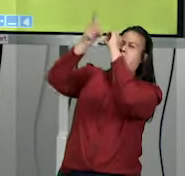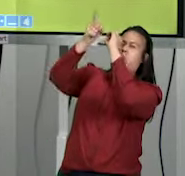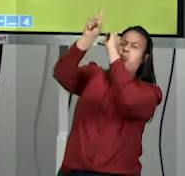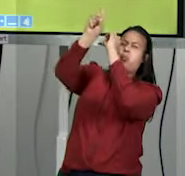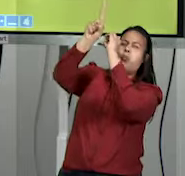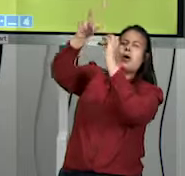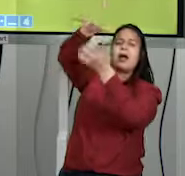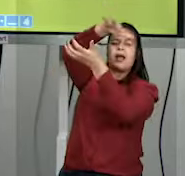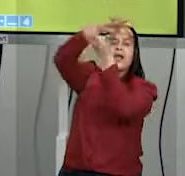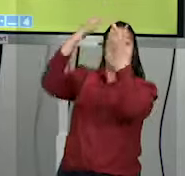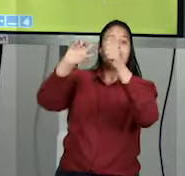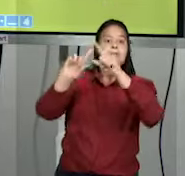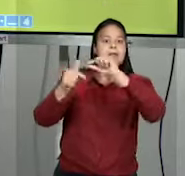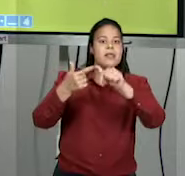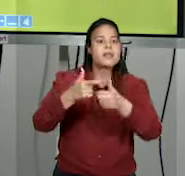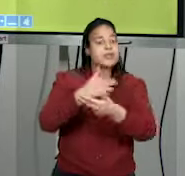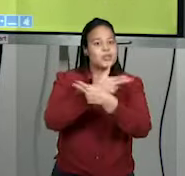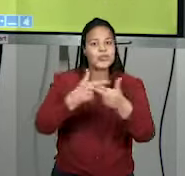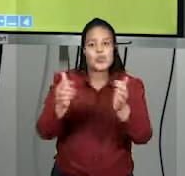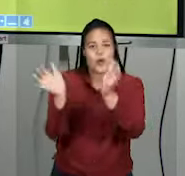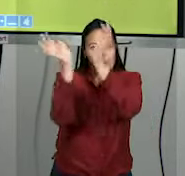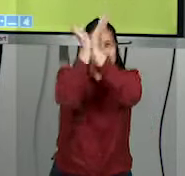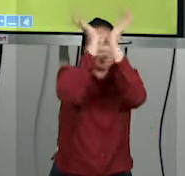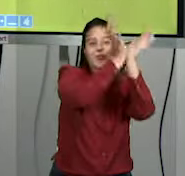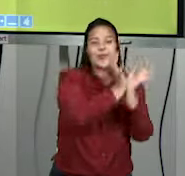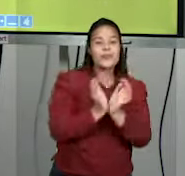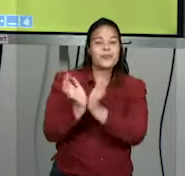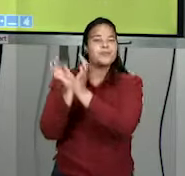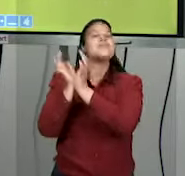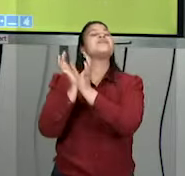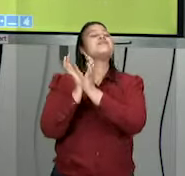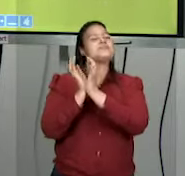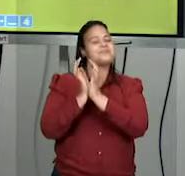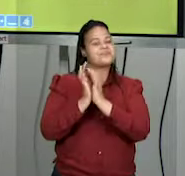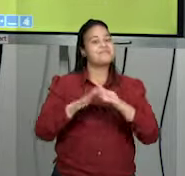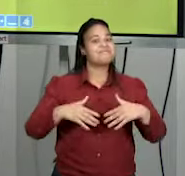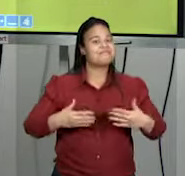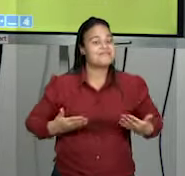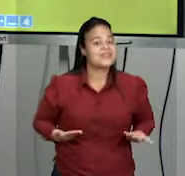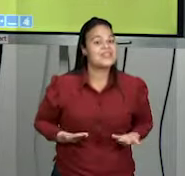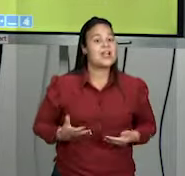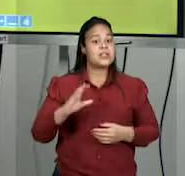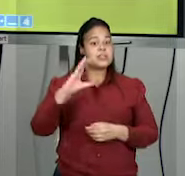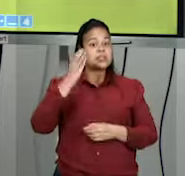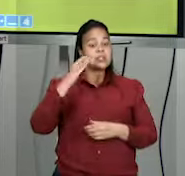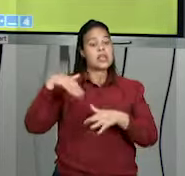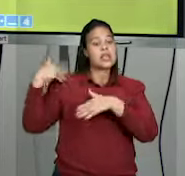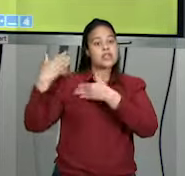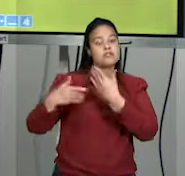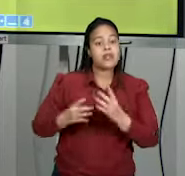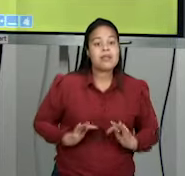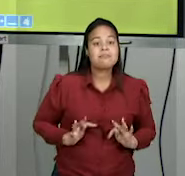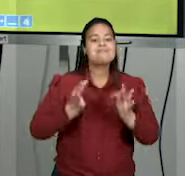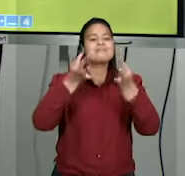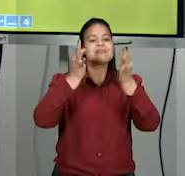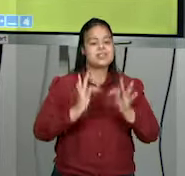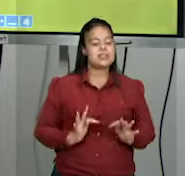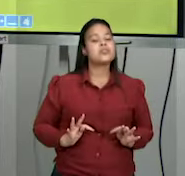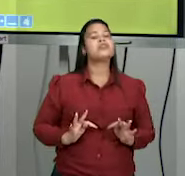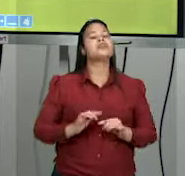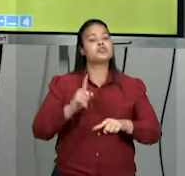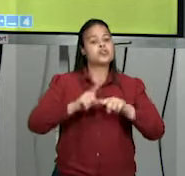planetas, estrelas e tudo mais. Então, a ciência desenvolve a tecnologia do